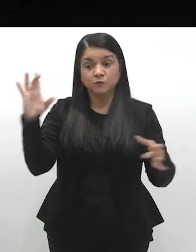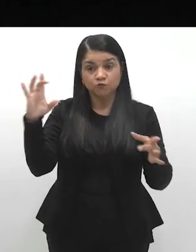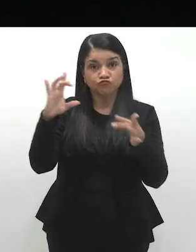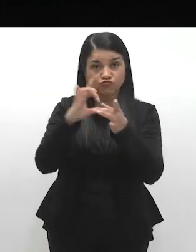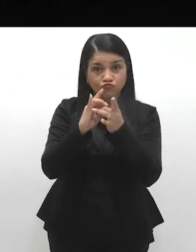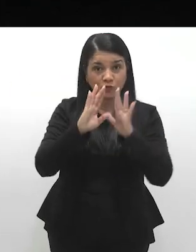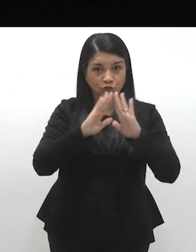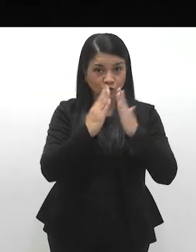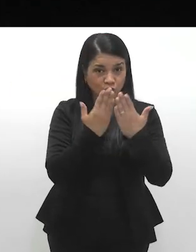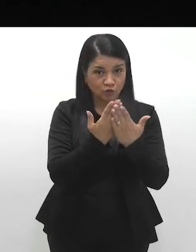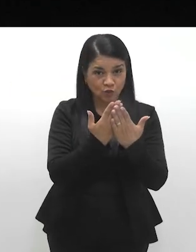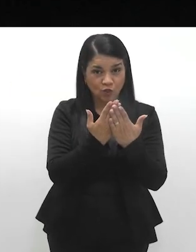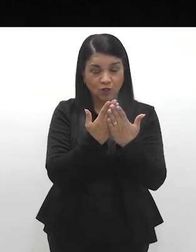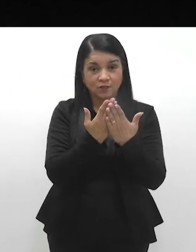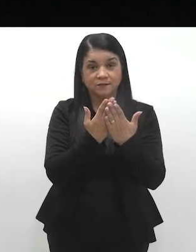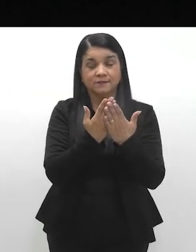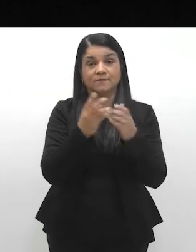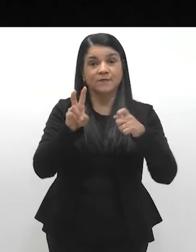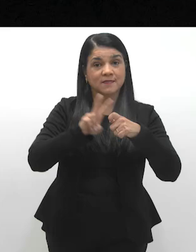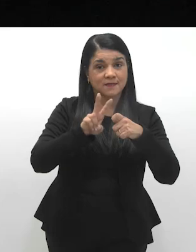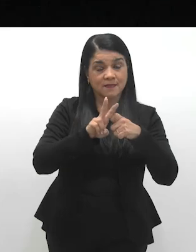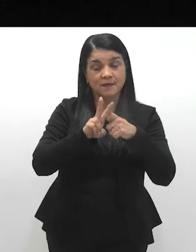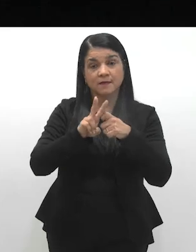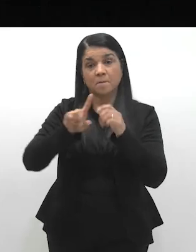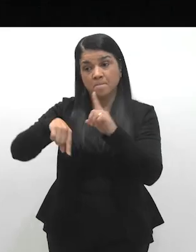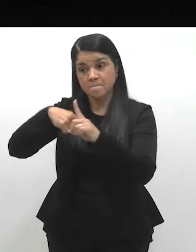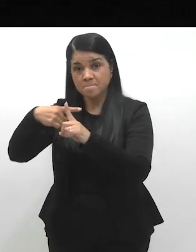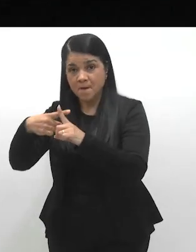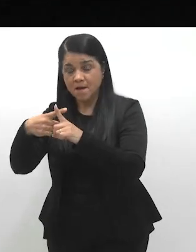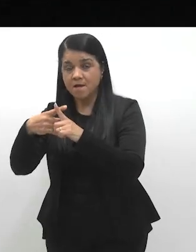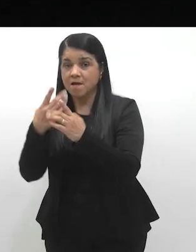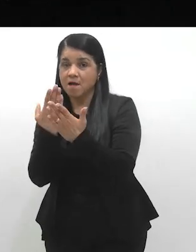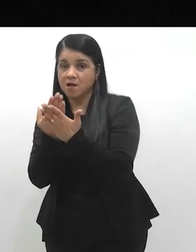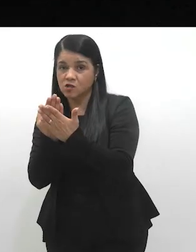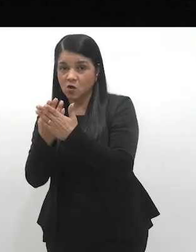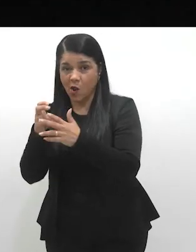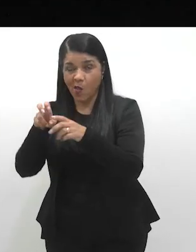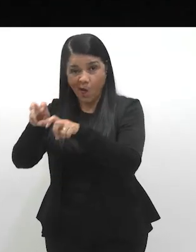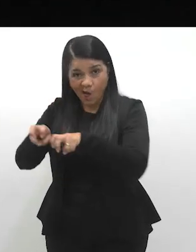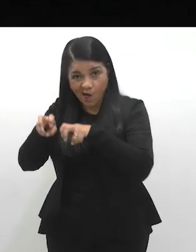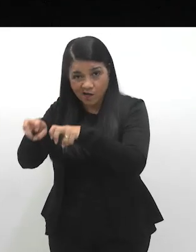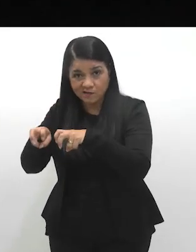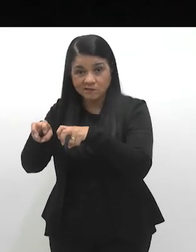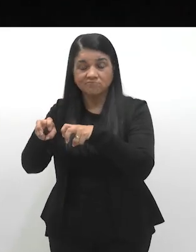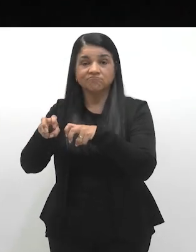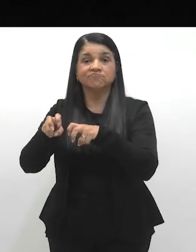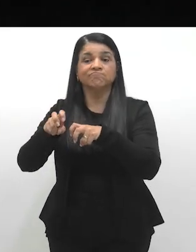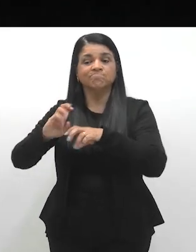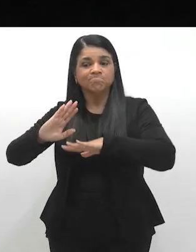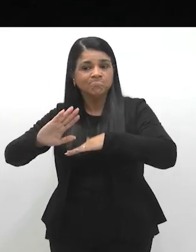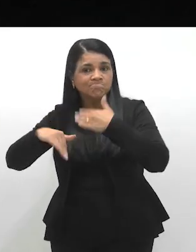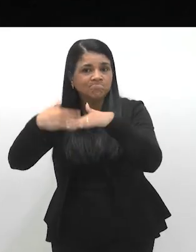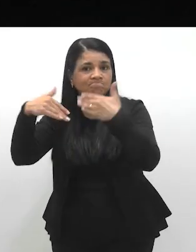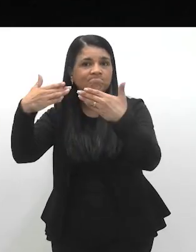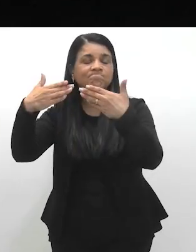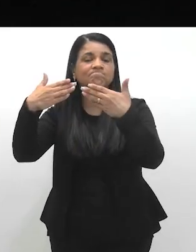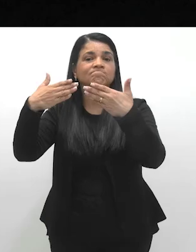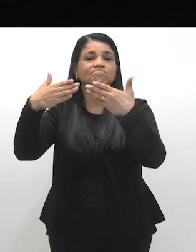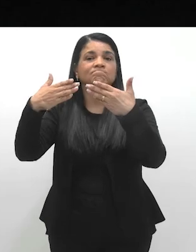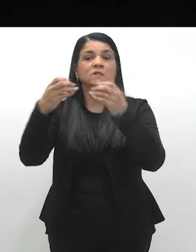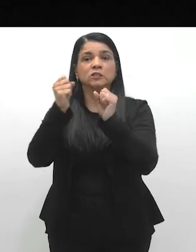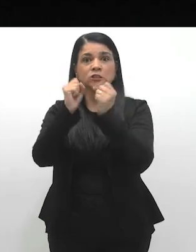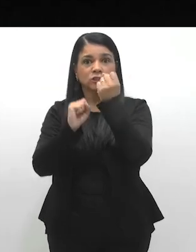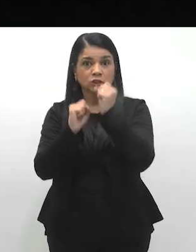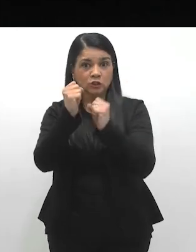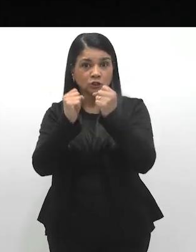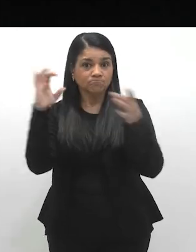essa junção e uma perspectiva de crescimento, não só das agrárias, mas ali com o